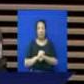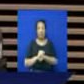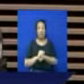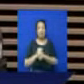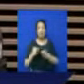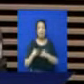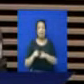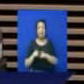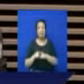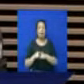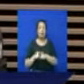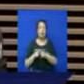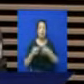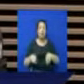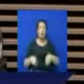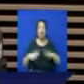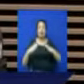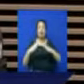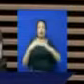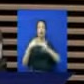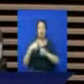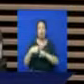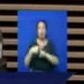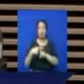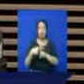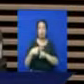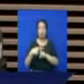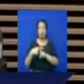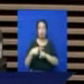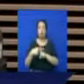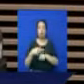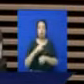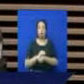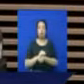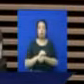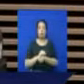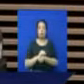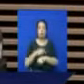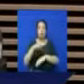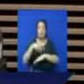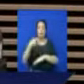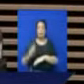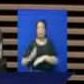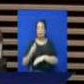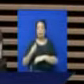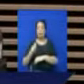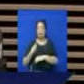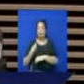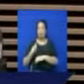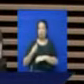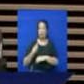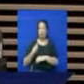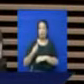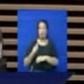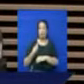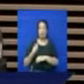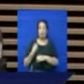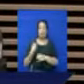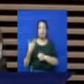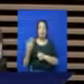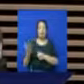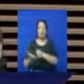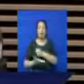viva. Lá em 1 Pedro 2,5 fala isso: vós também, como pedras vivas, sois edificados como casa